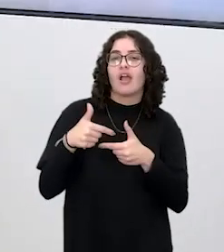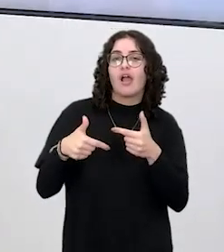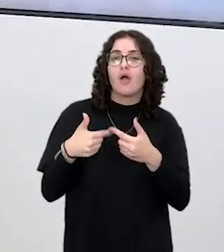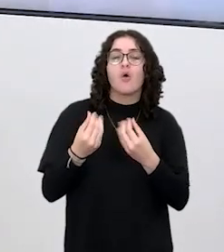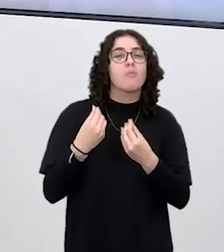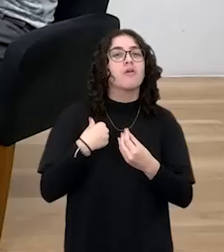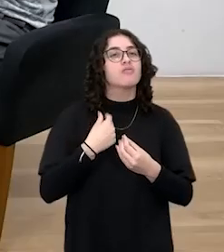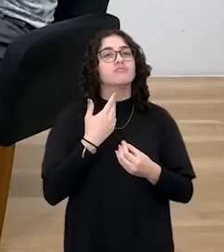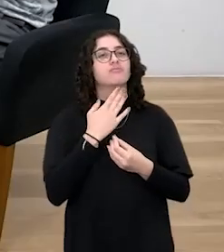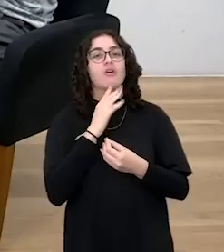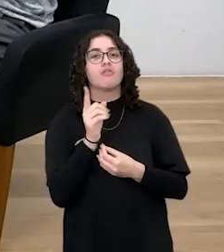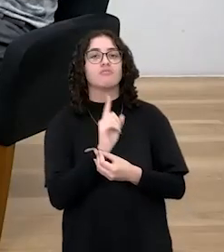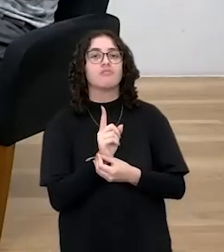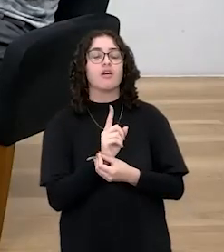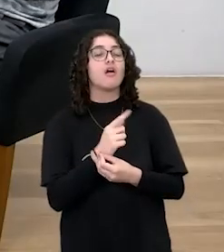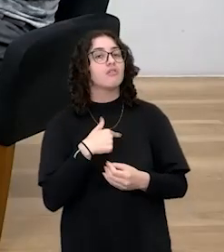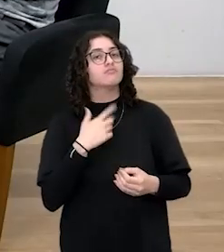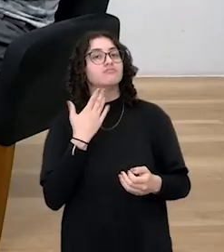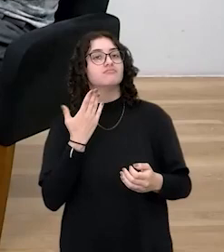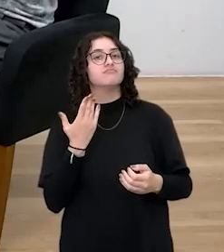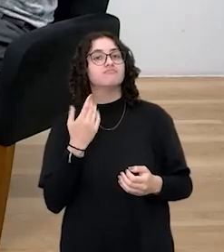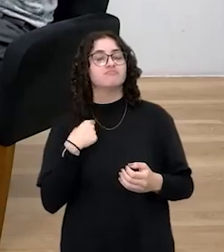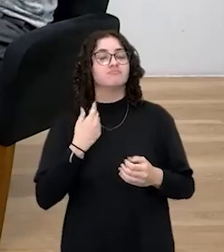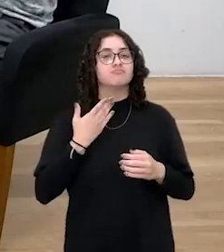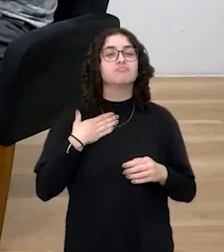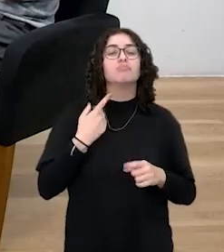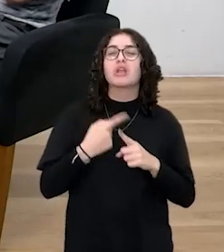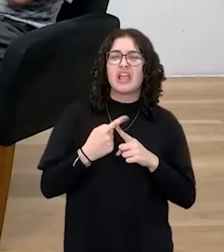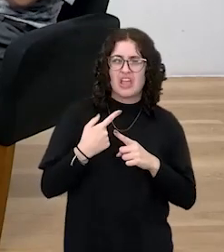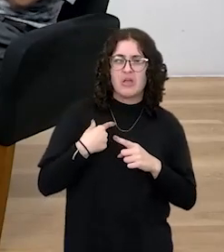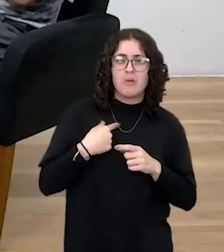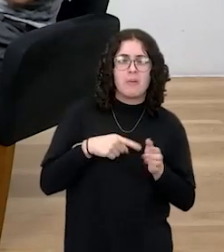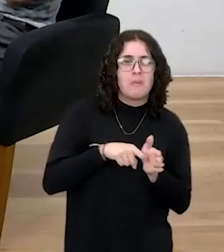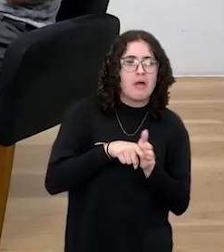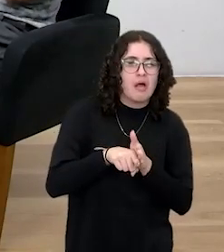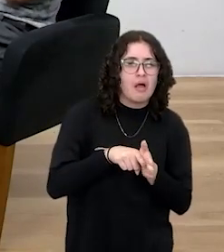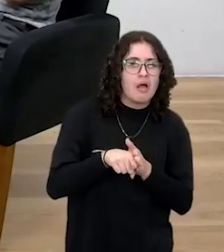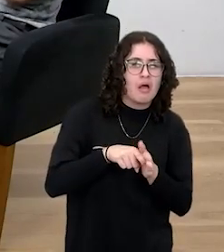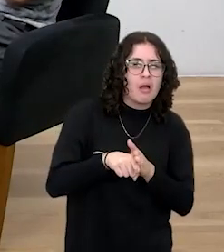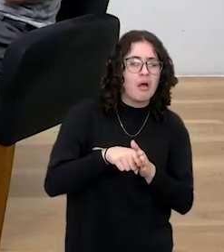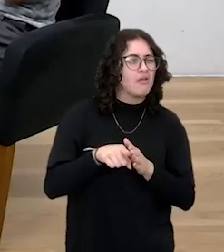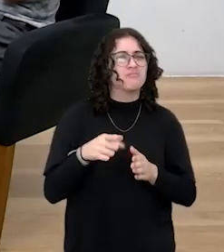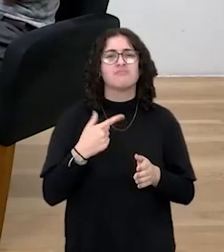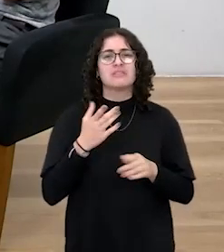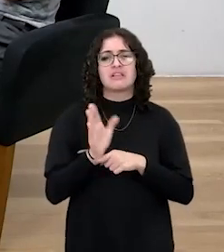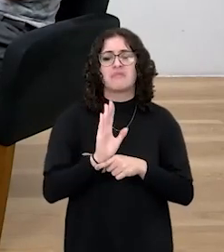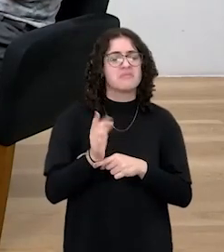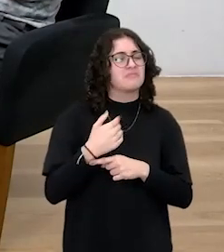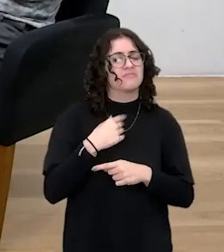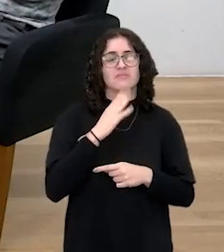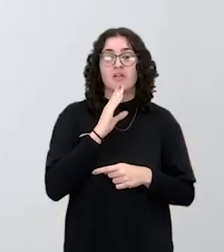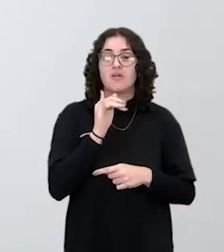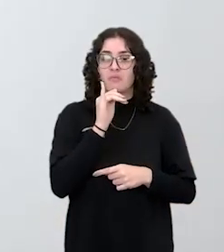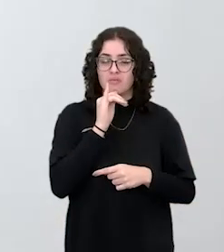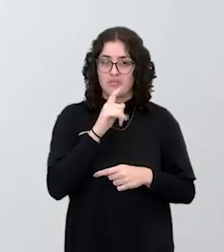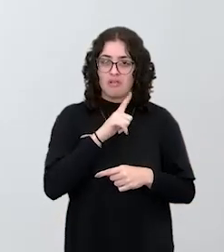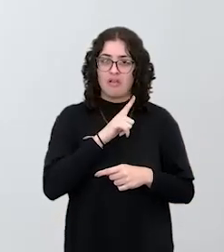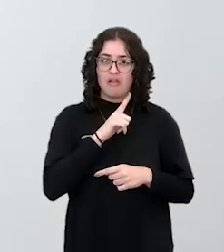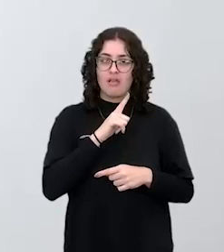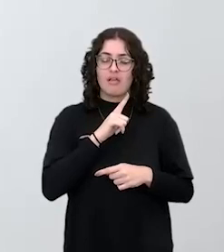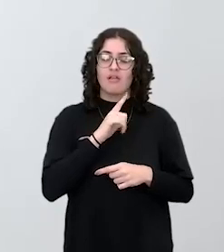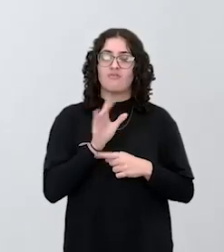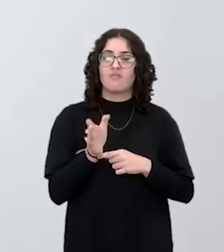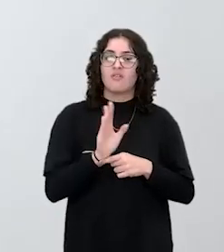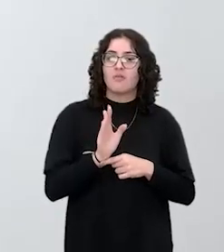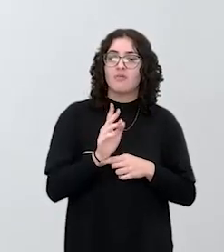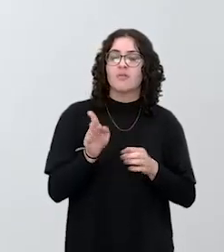chegaria a conhecimento, porque eu não sou um grande pesquisador de cinema. Então um filme que ganha um Oscar, ele vai ter alguma repercussão na mídia,